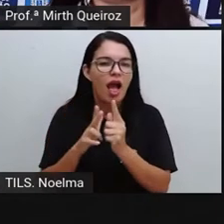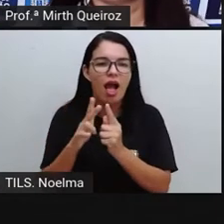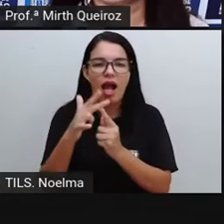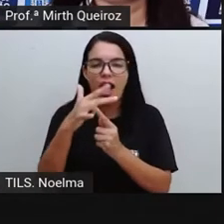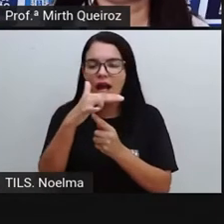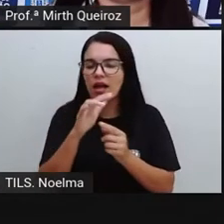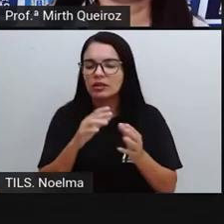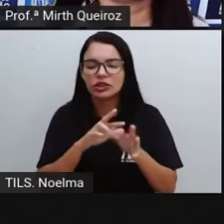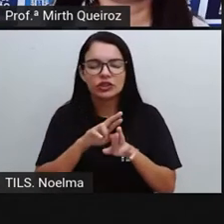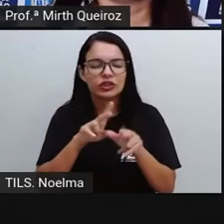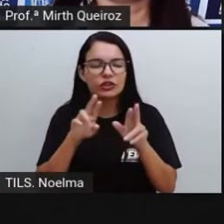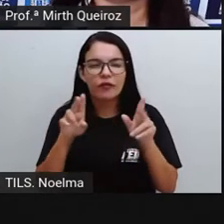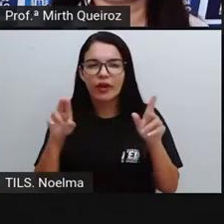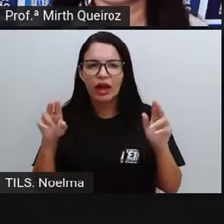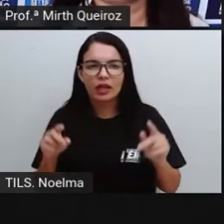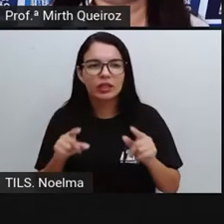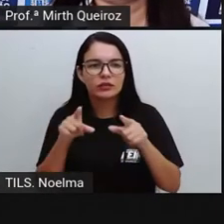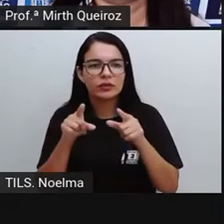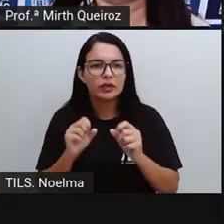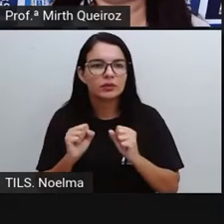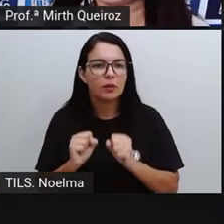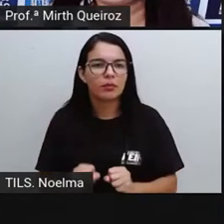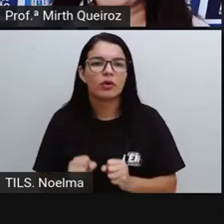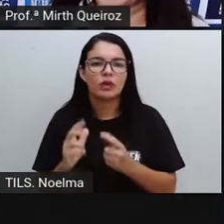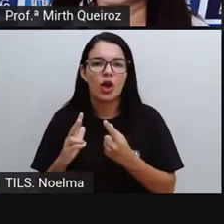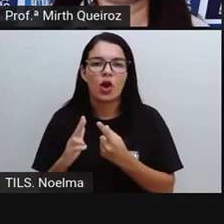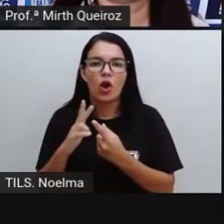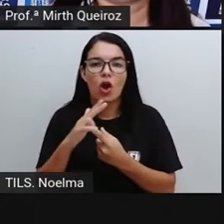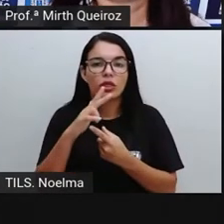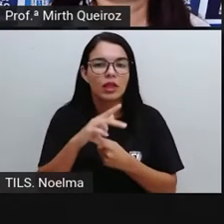formas geométricas, vocês podem cortar o